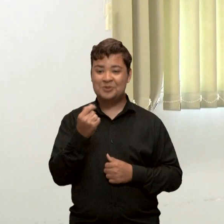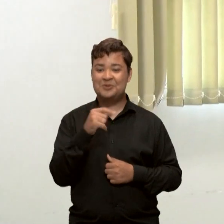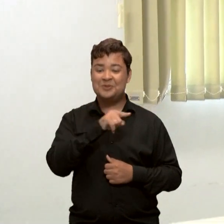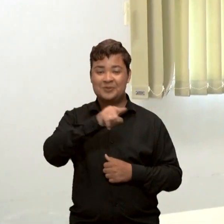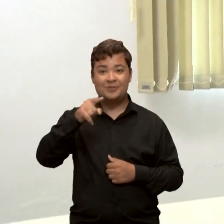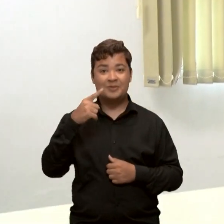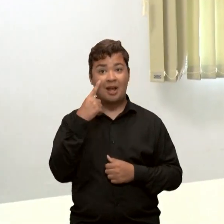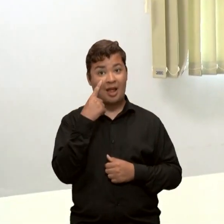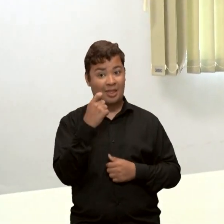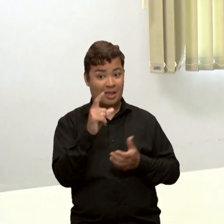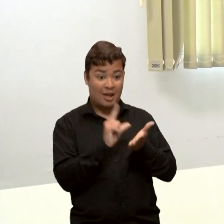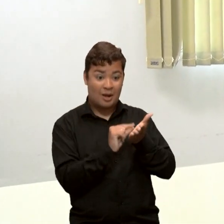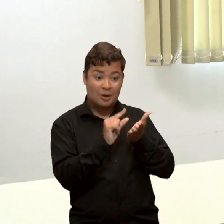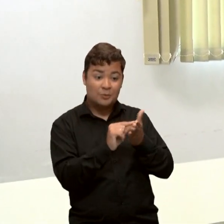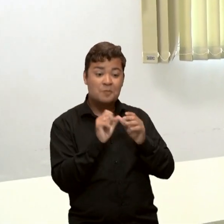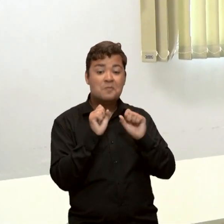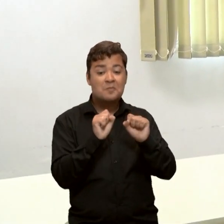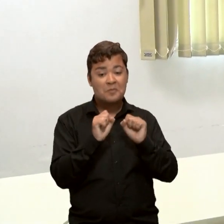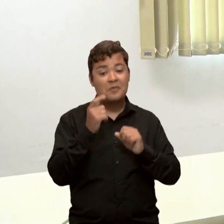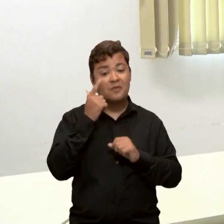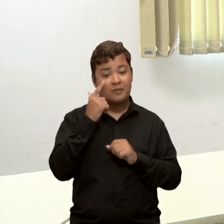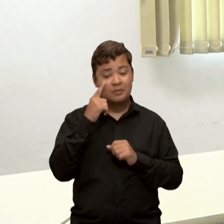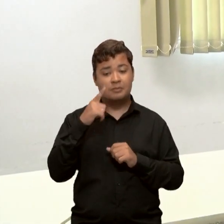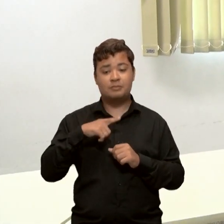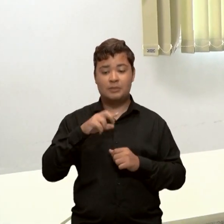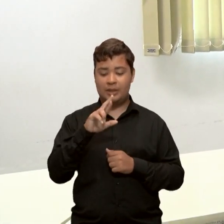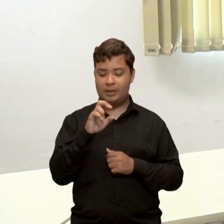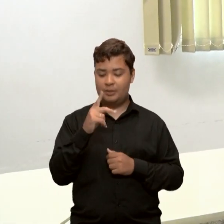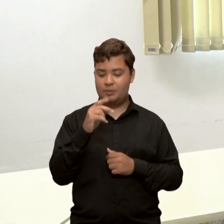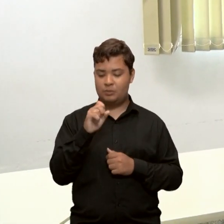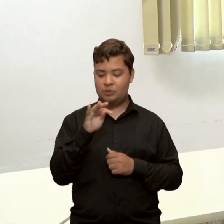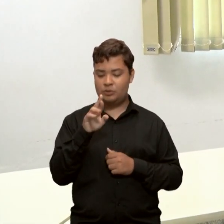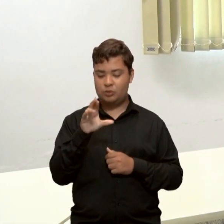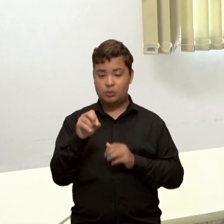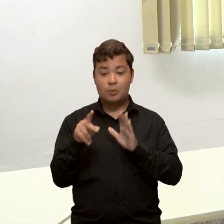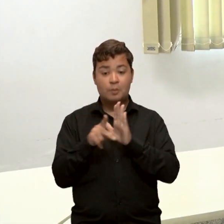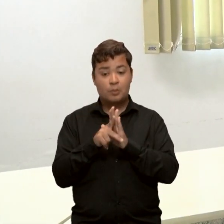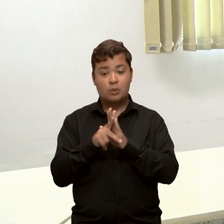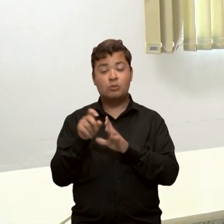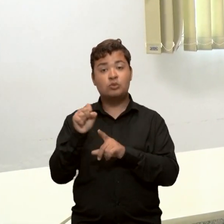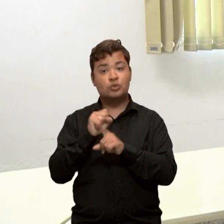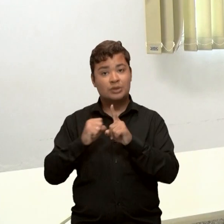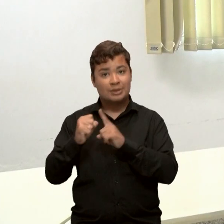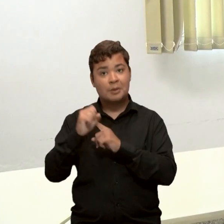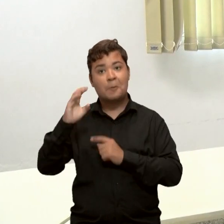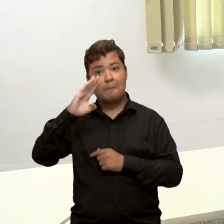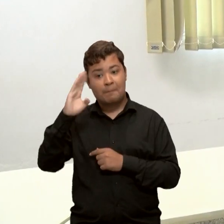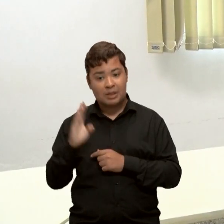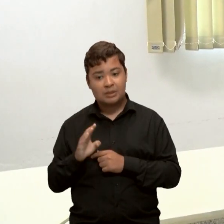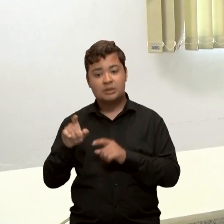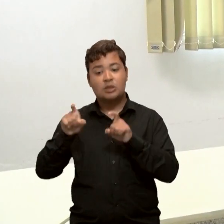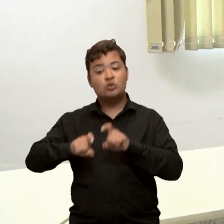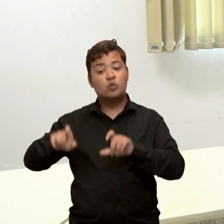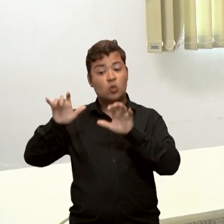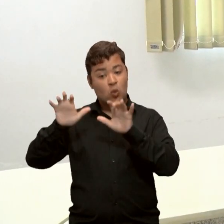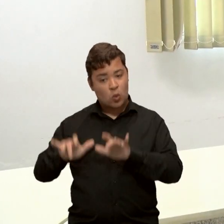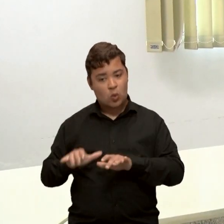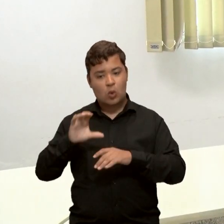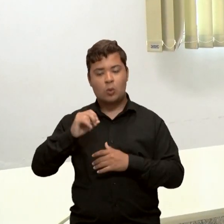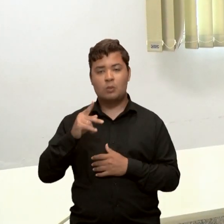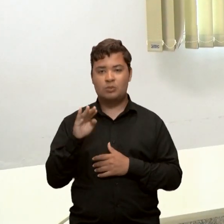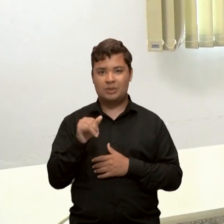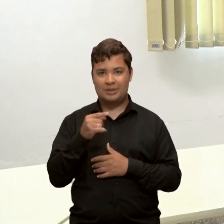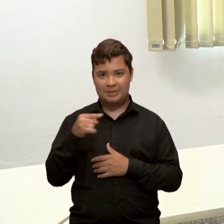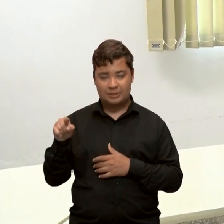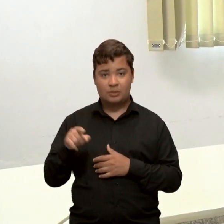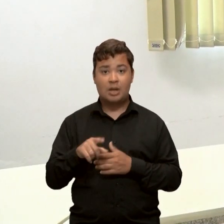pelo artigo, você pode acessar o repositório da Sociedade Brasileira de Computação, jogar o título do artigo